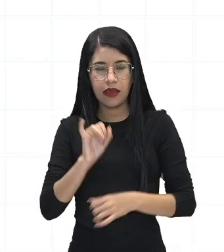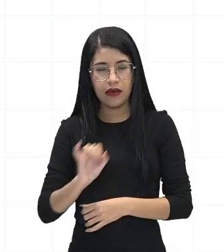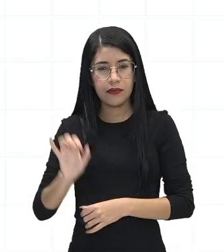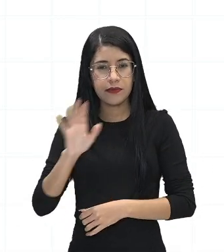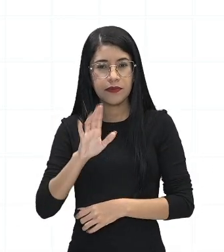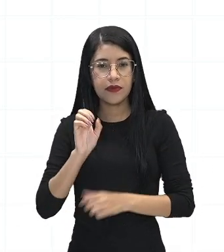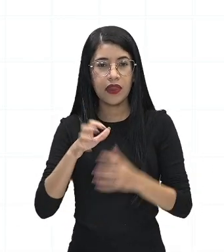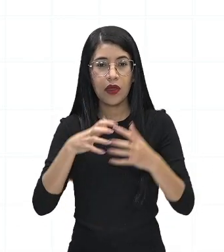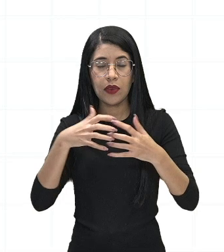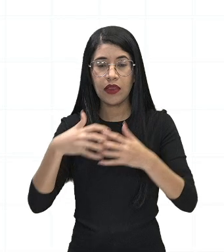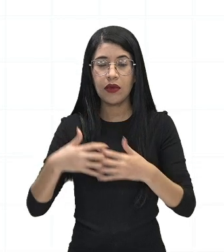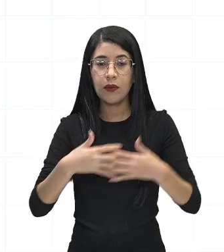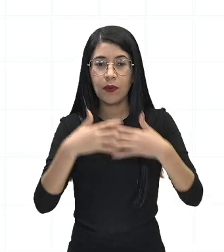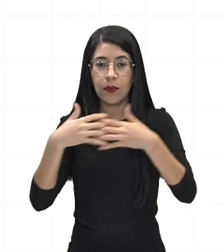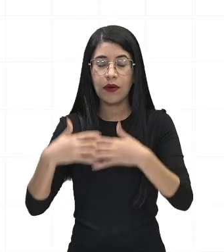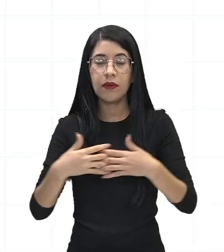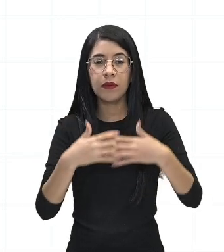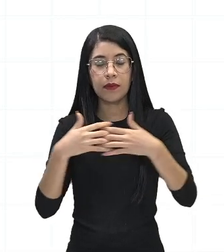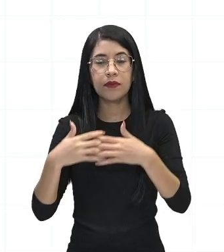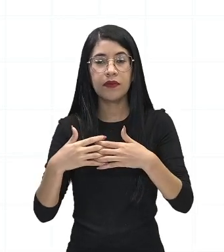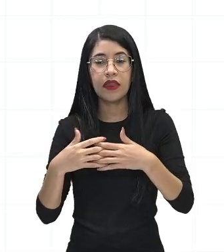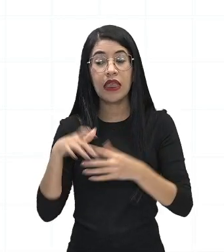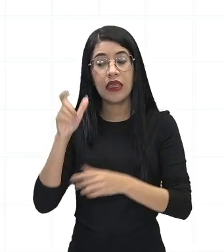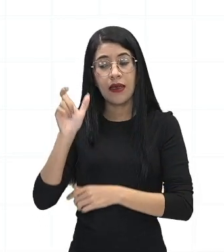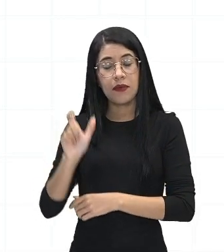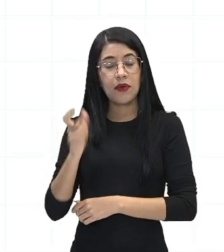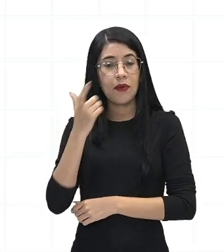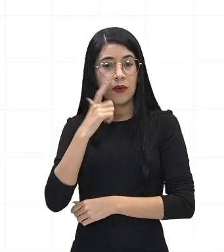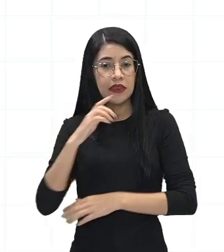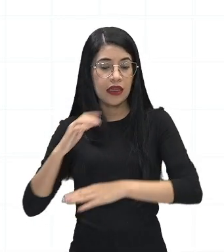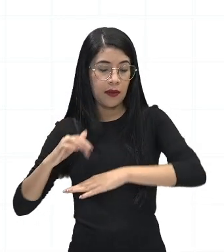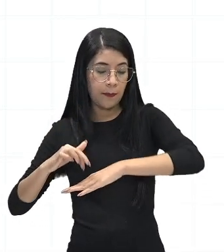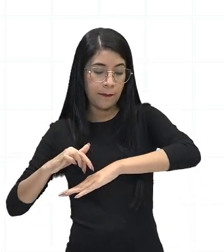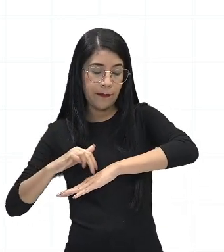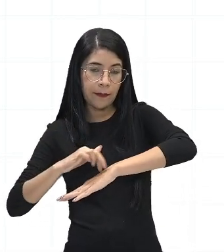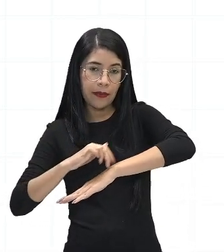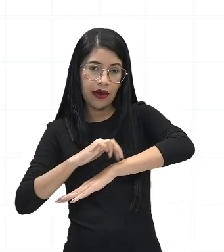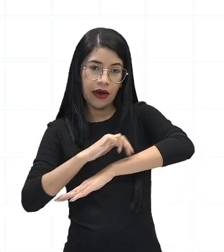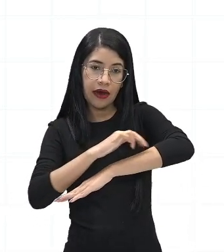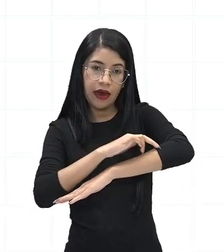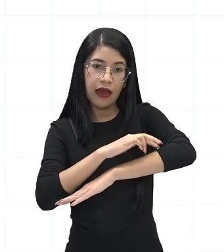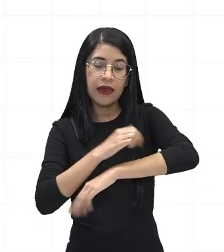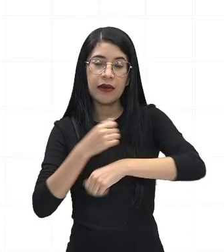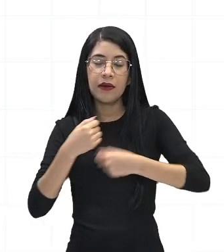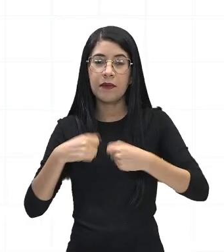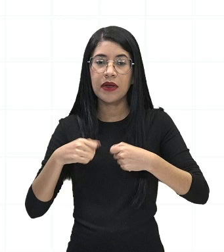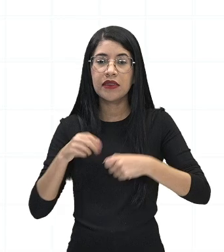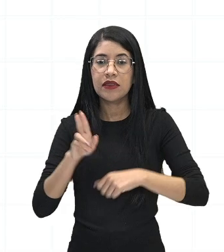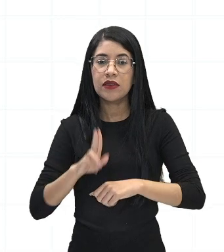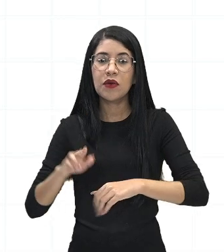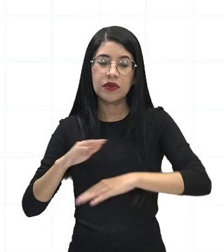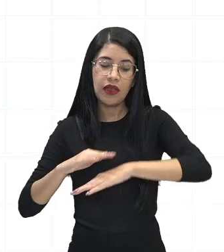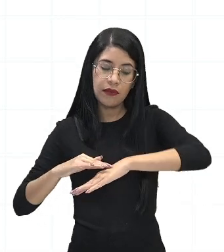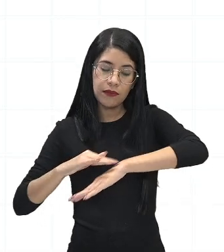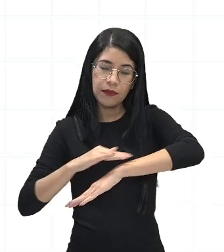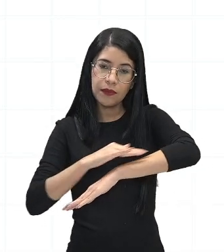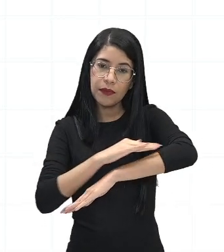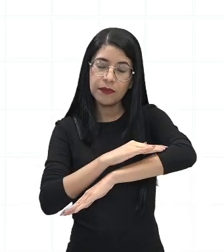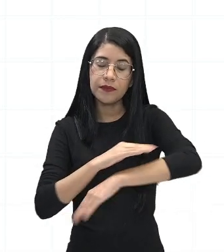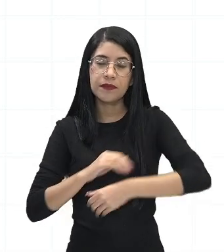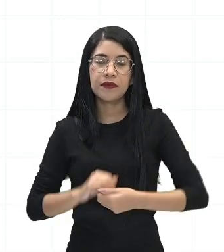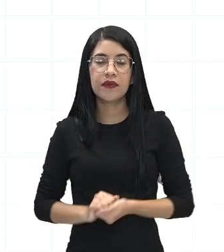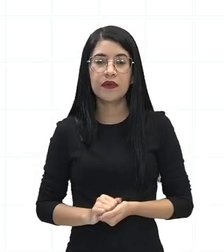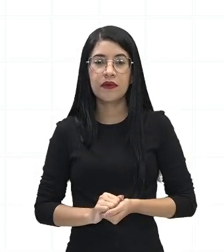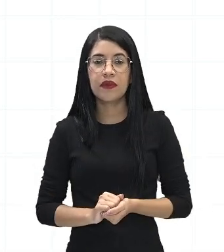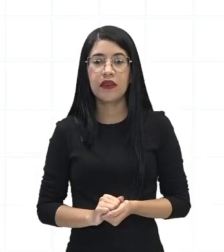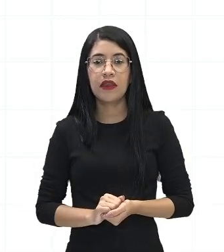um caminhão, né? E para esse operário subir nesse caminhão, ele precisou dessa rampa, certo? Então ele vai fazer